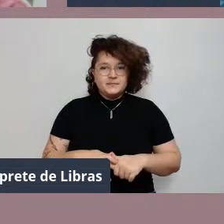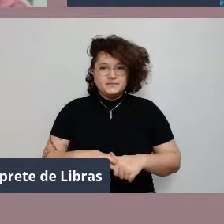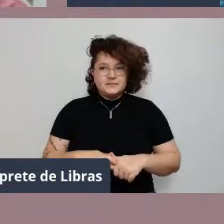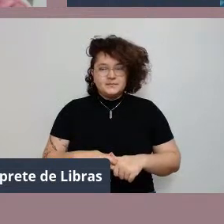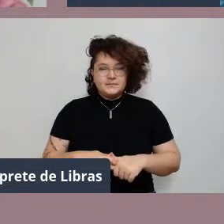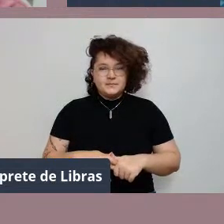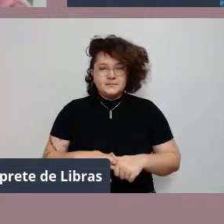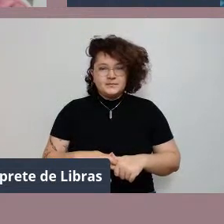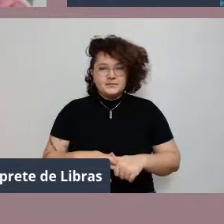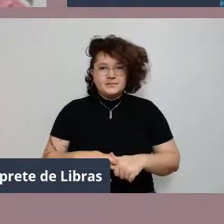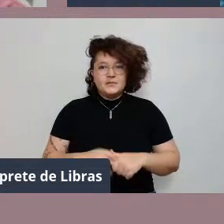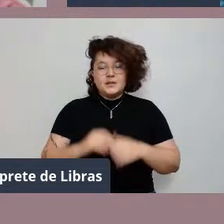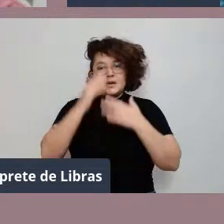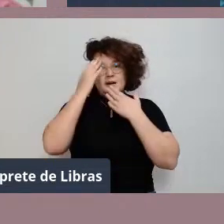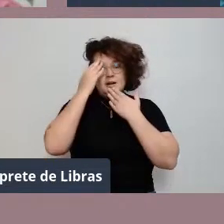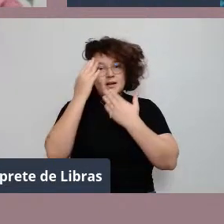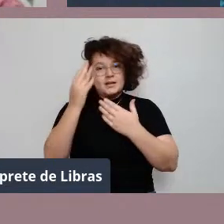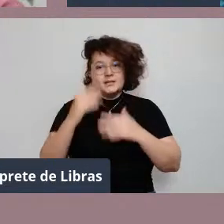Queria agradecer